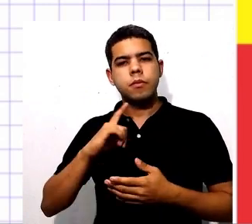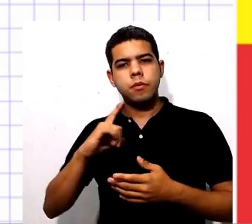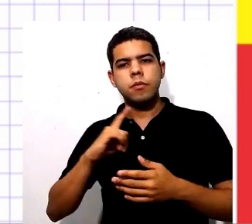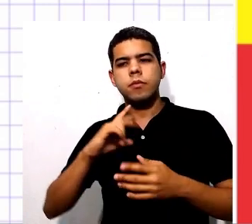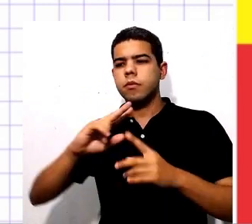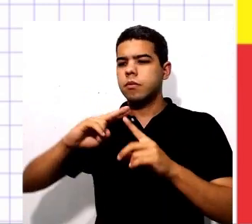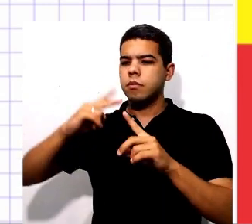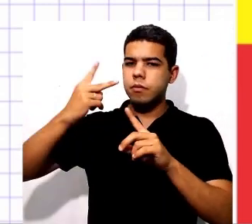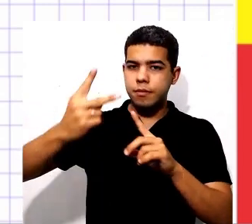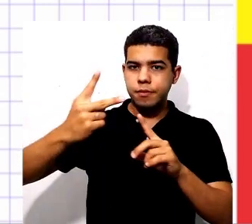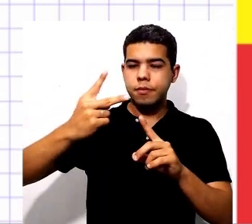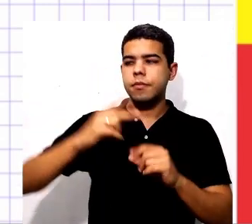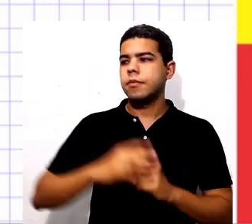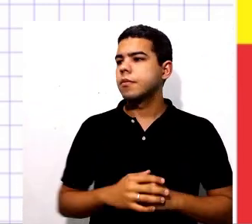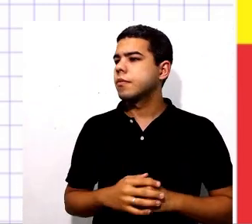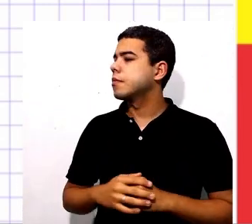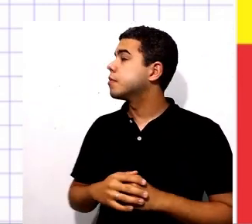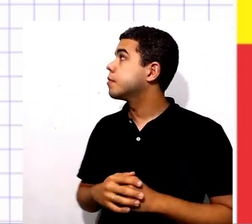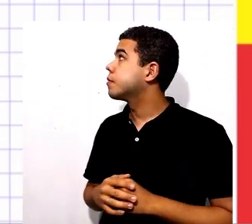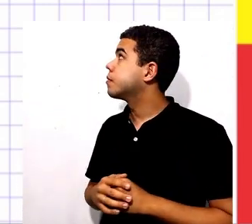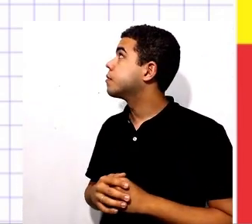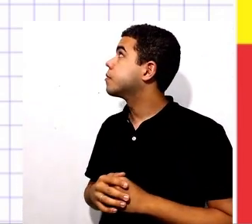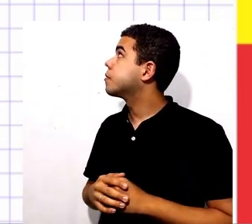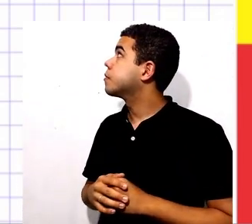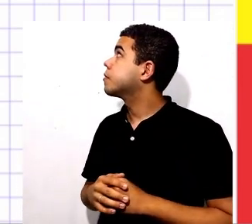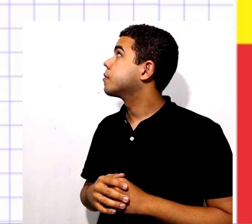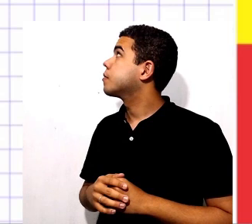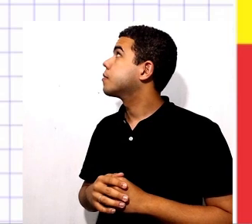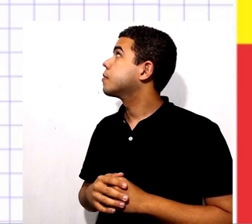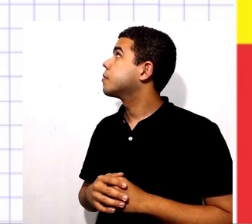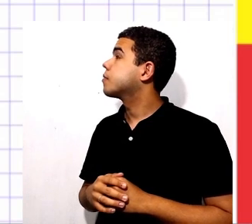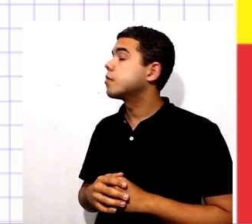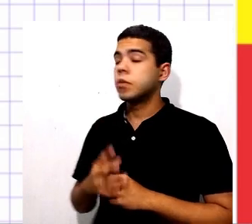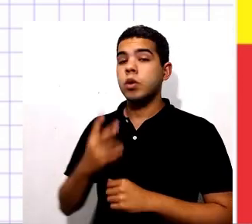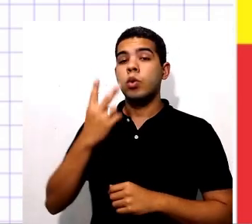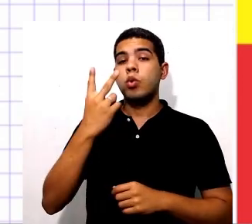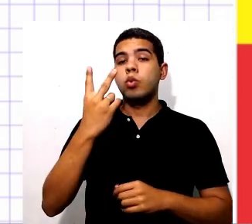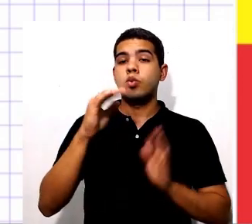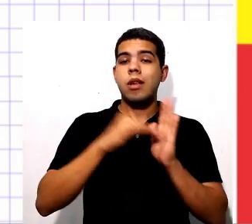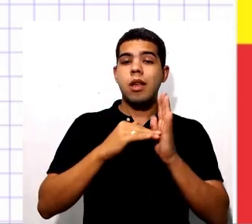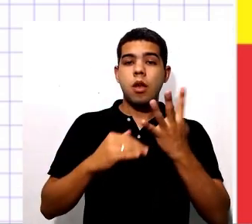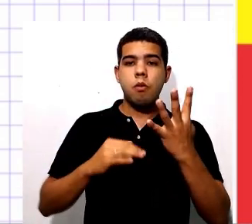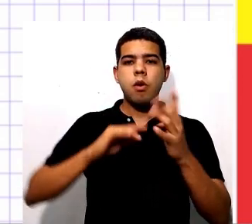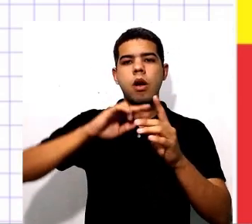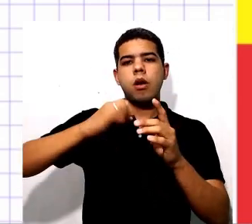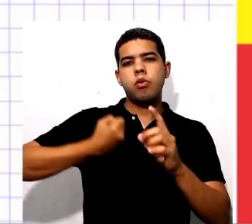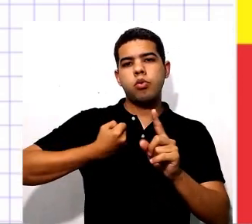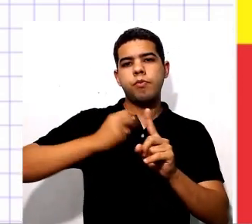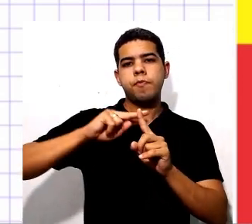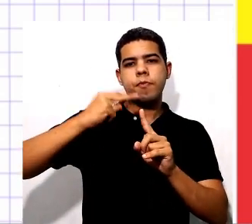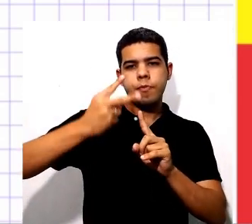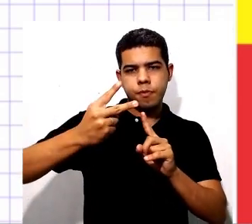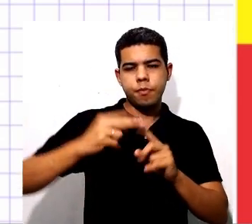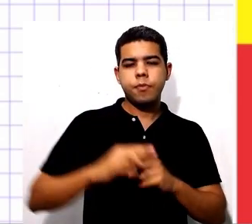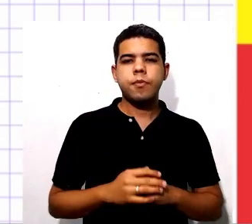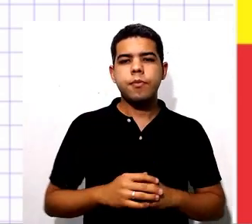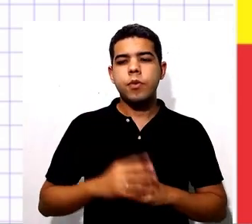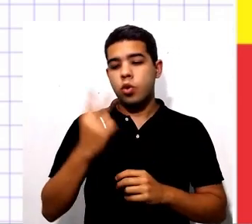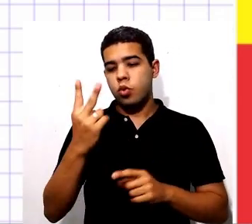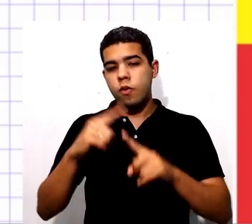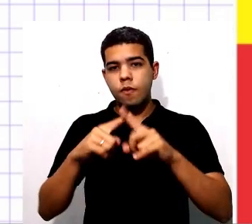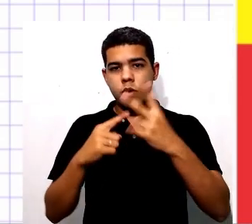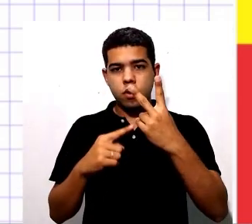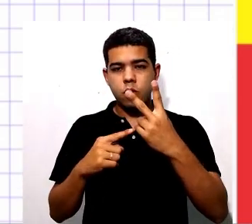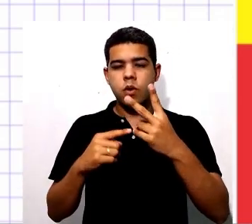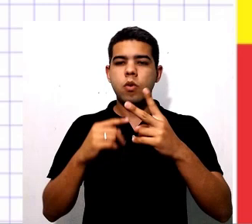ó, de 2 para 4, o número dobra. Então, ó, 2 vezes 2, 4. E todos os outros lados também vão ser o mesmo